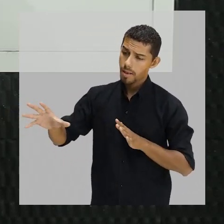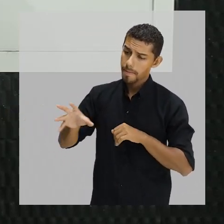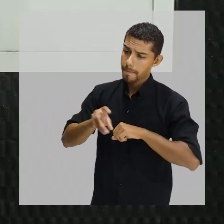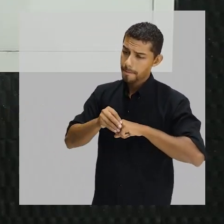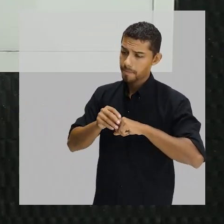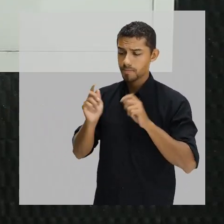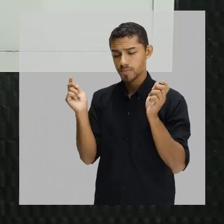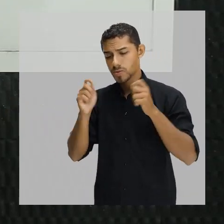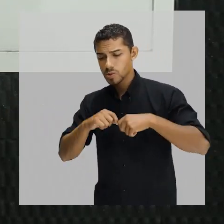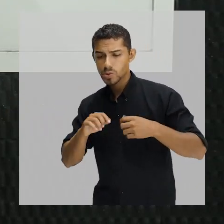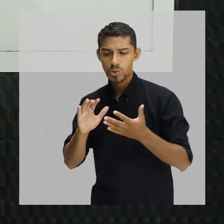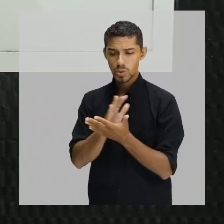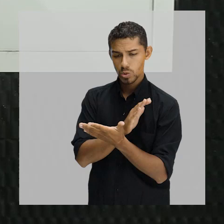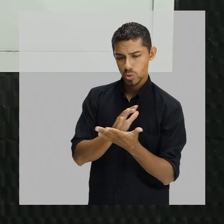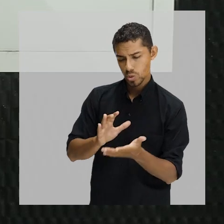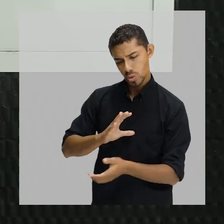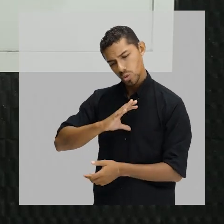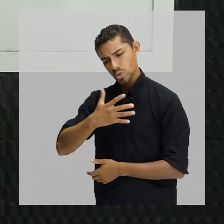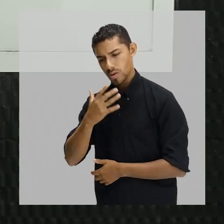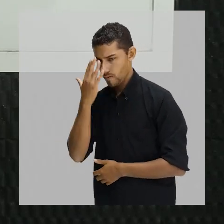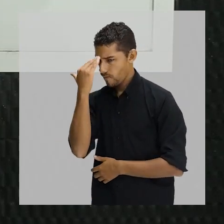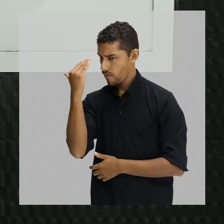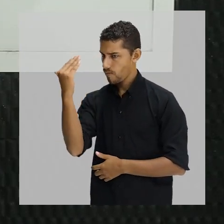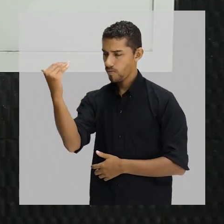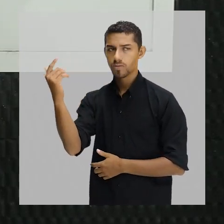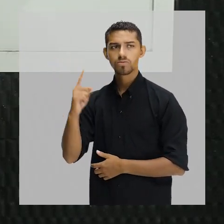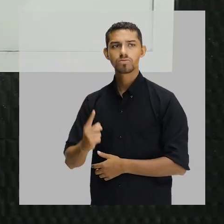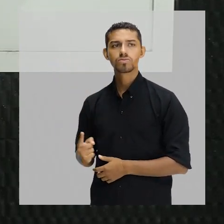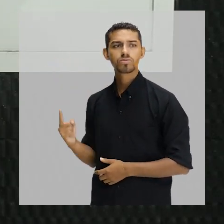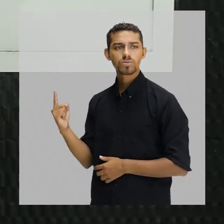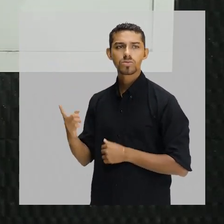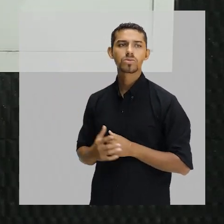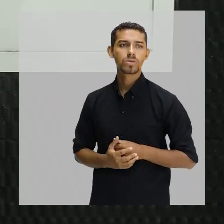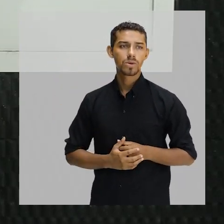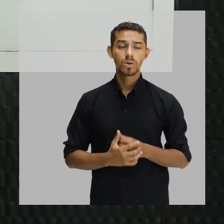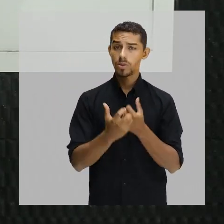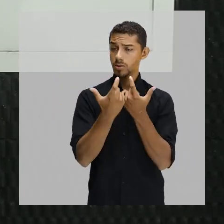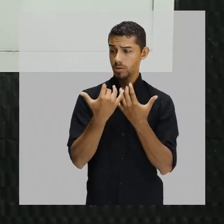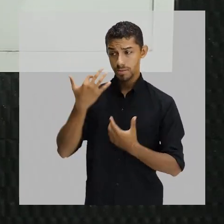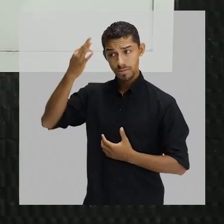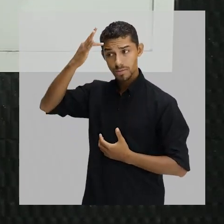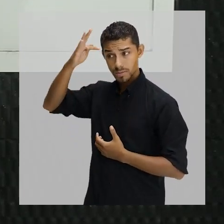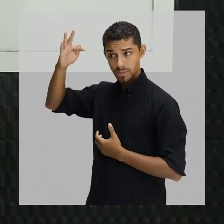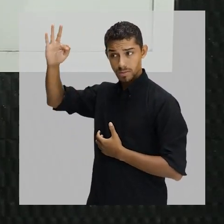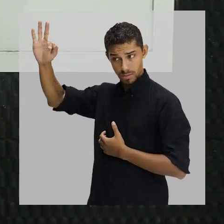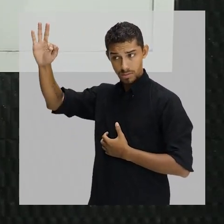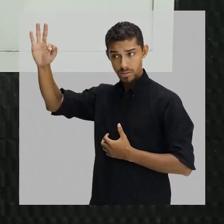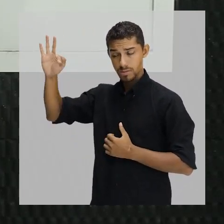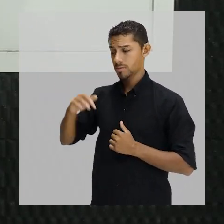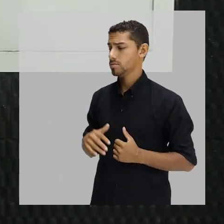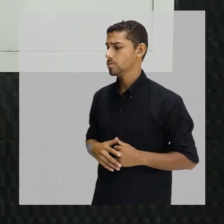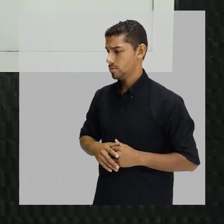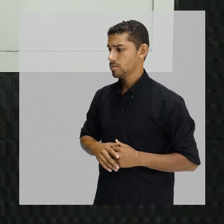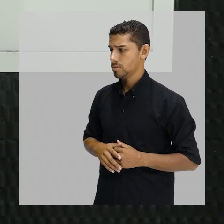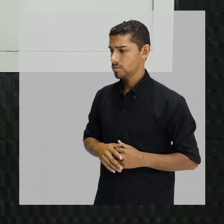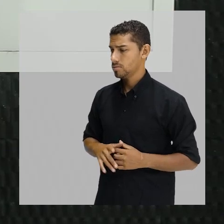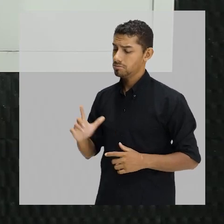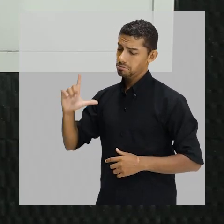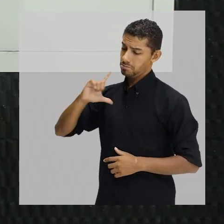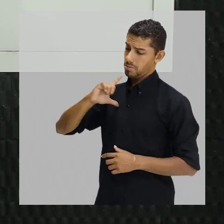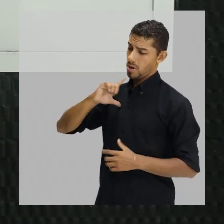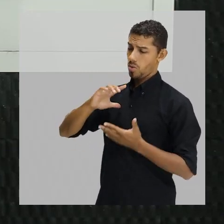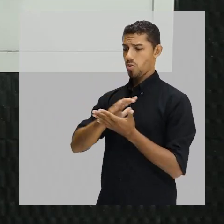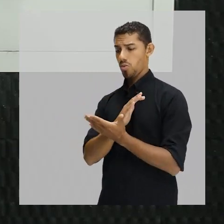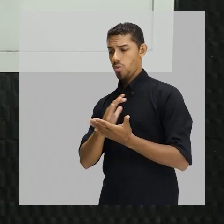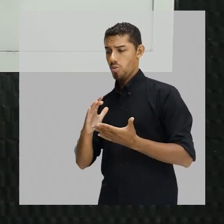as famosas atitudes filosóficas, famosas, né? Então, olha só, como nós estamos na filosofia, tá? Nós temos aqui